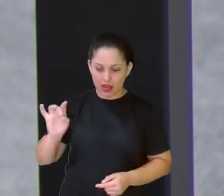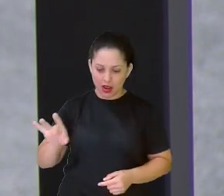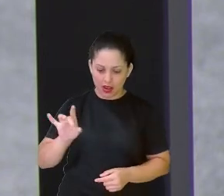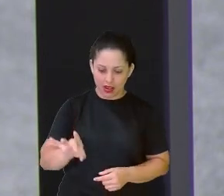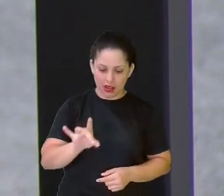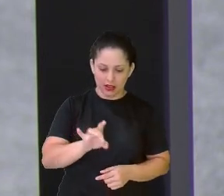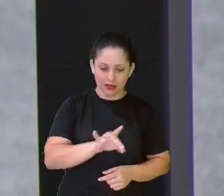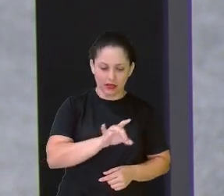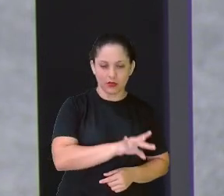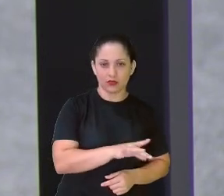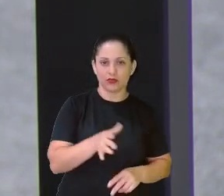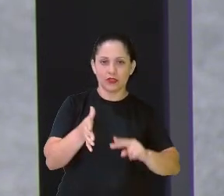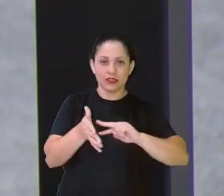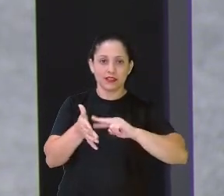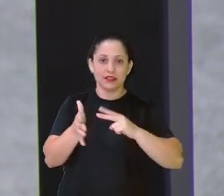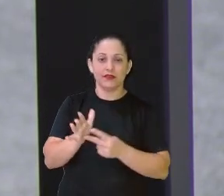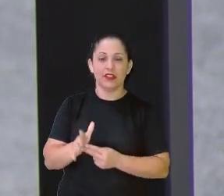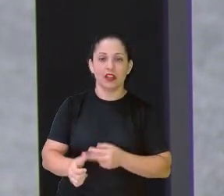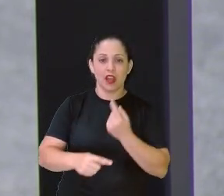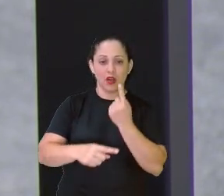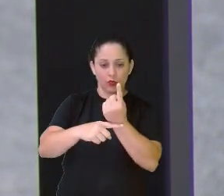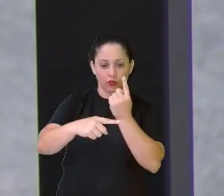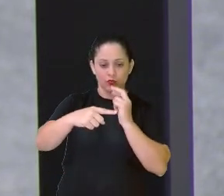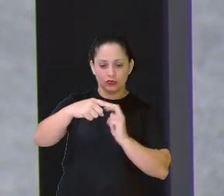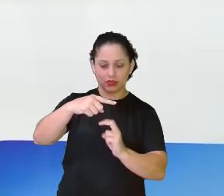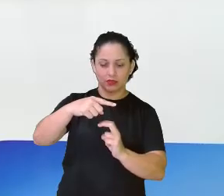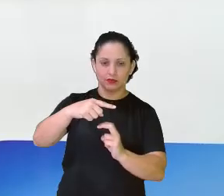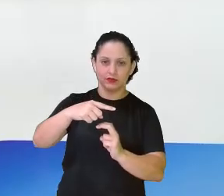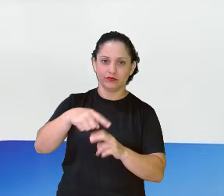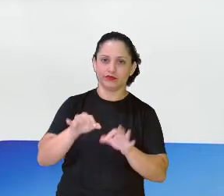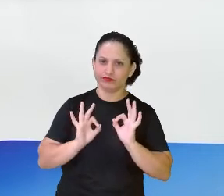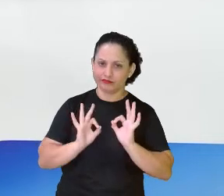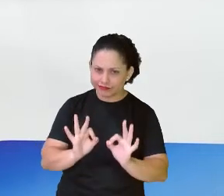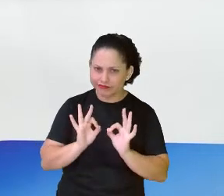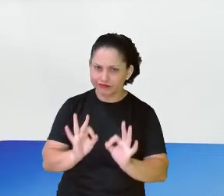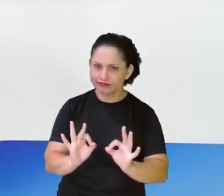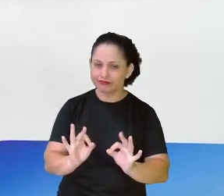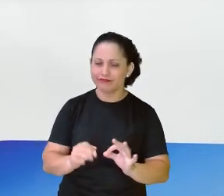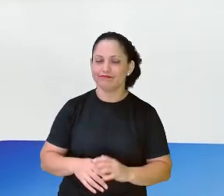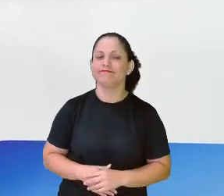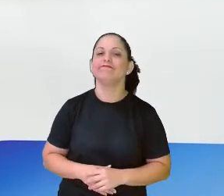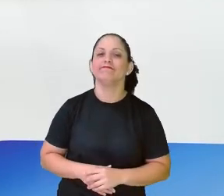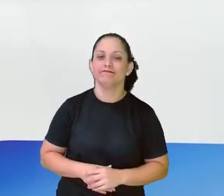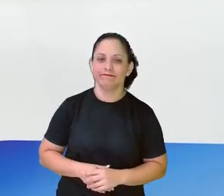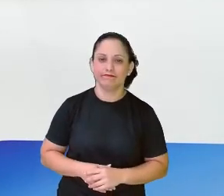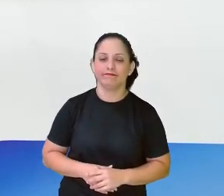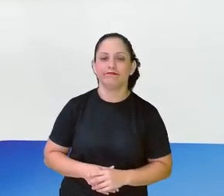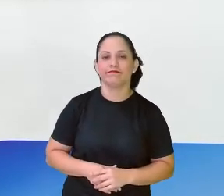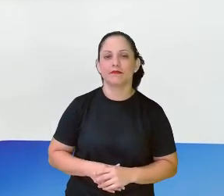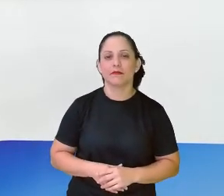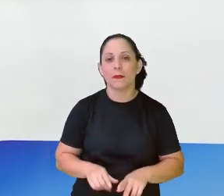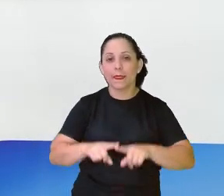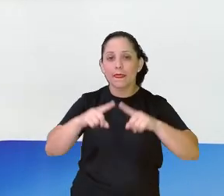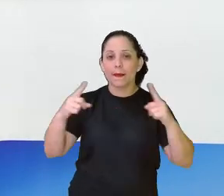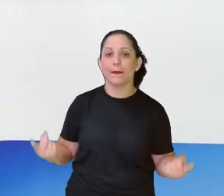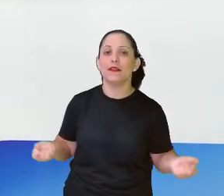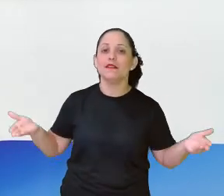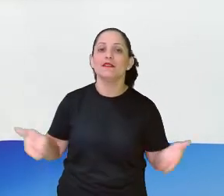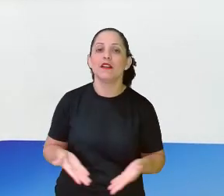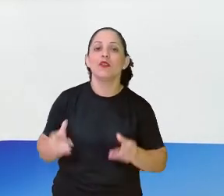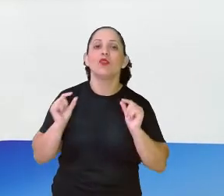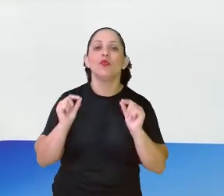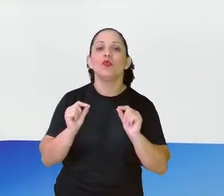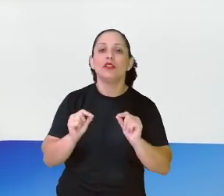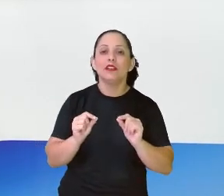desse representa 1/5. Até aí tá tudo bem, né? Mas eu quero fazer